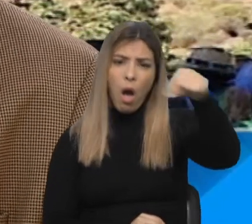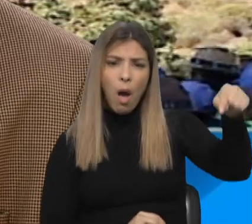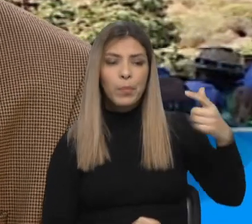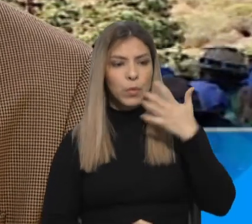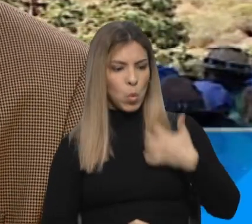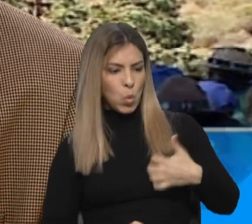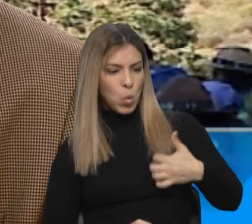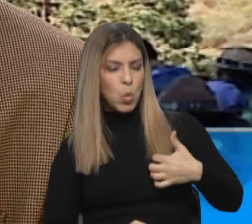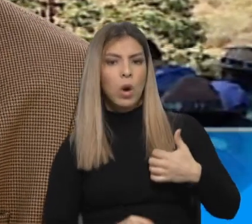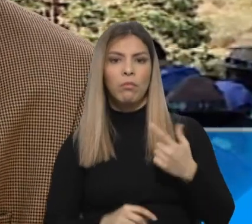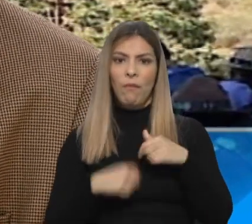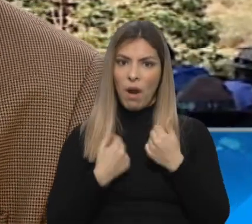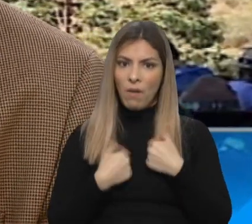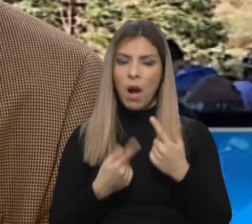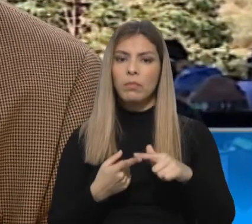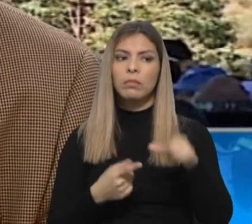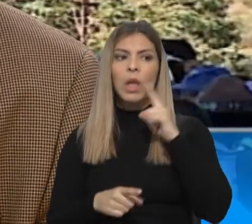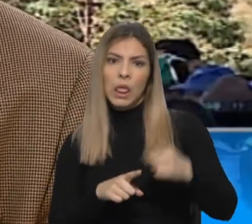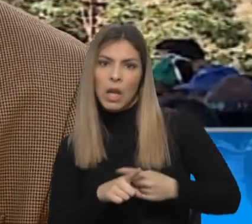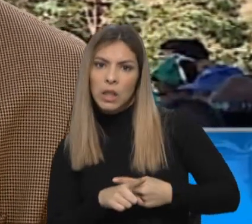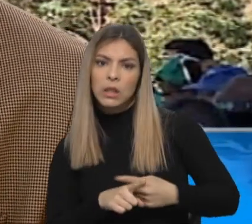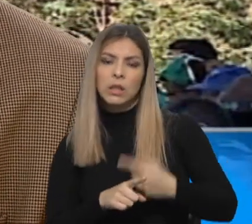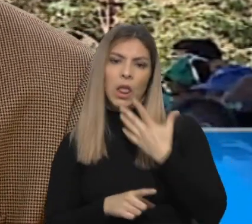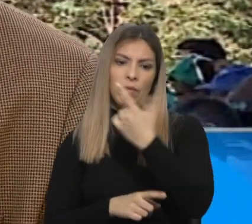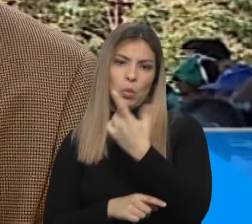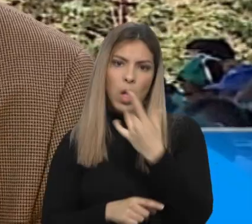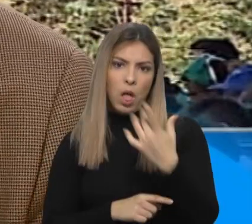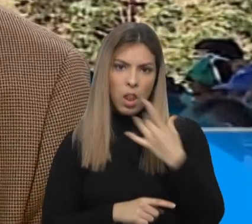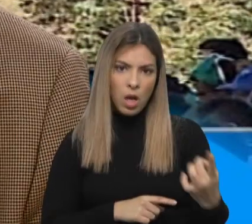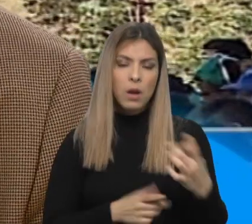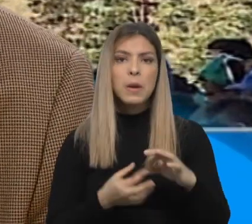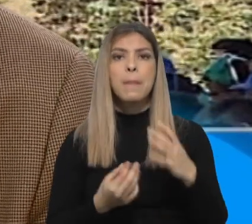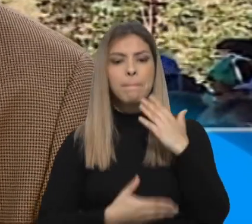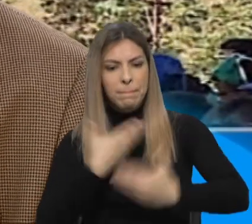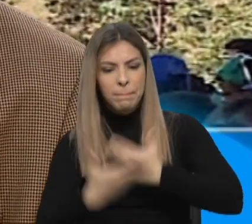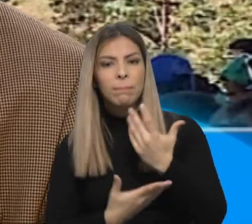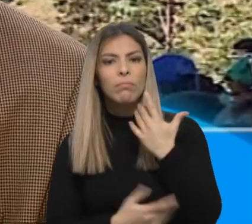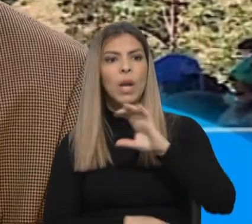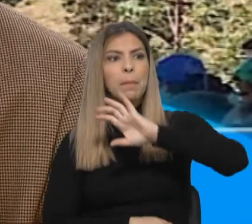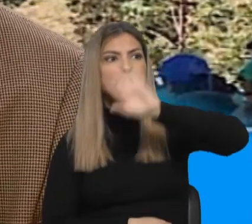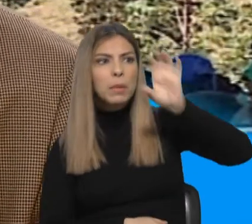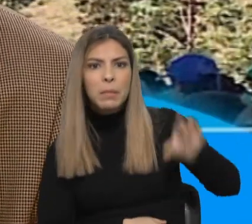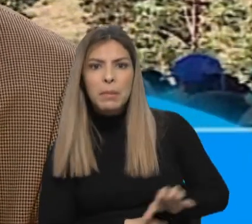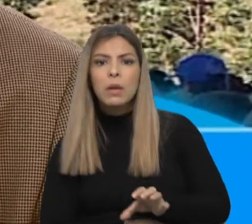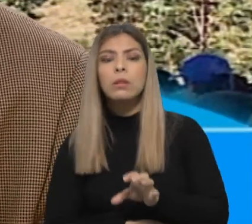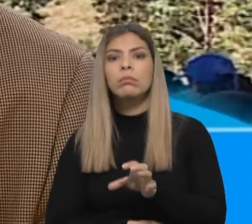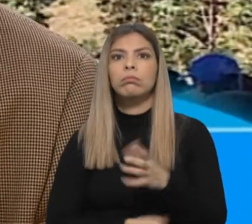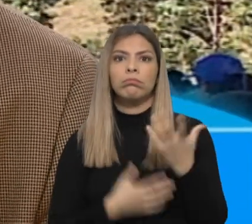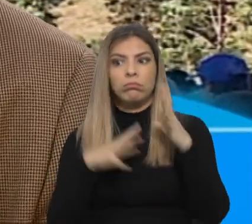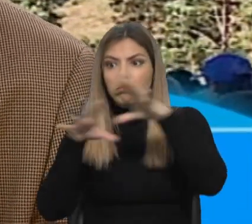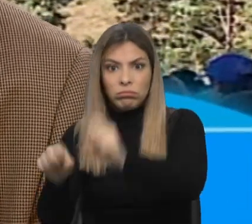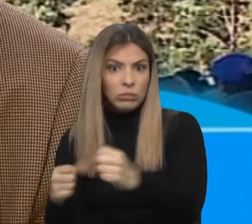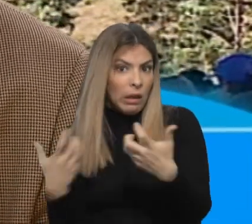e os interesses individuais de protagonistas e de países, e assistimos a invasões, a guerras